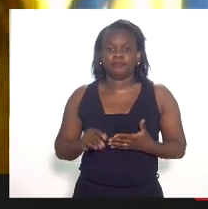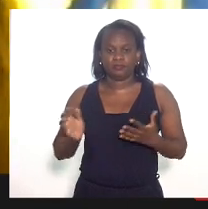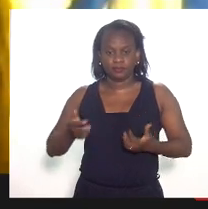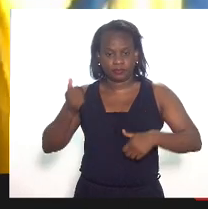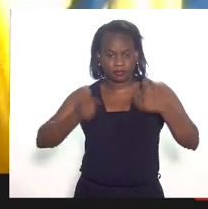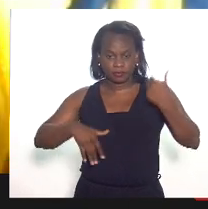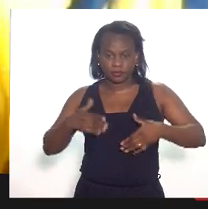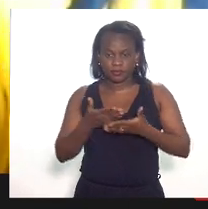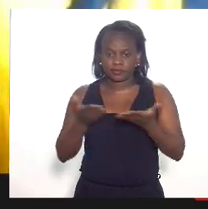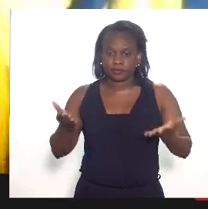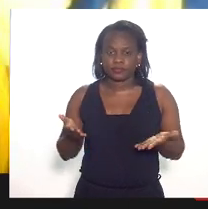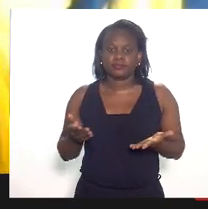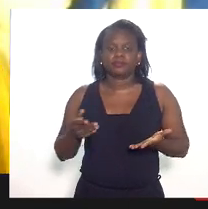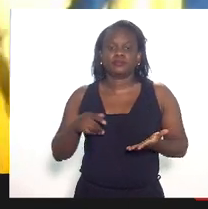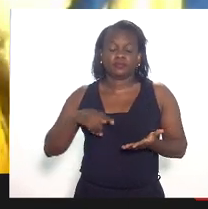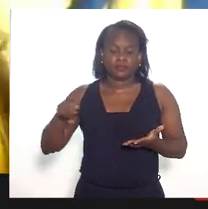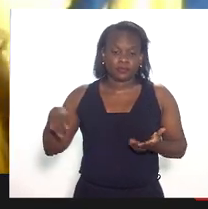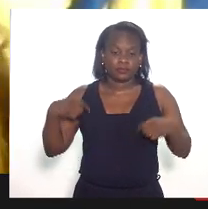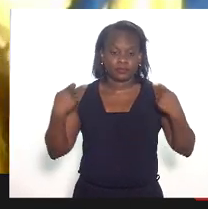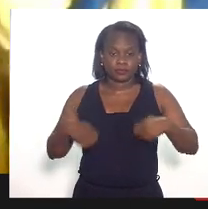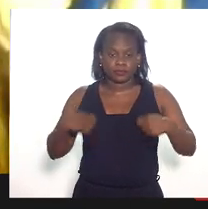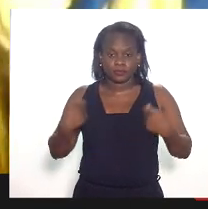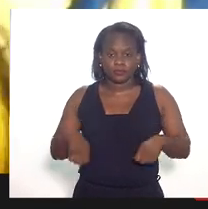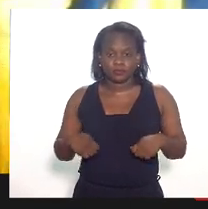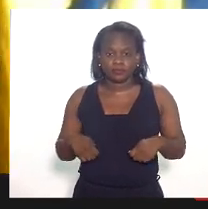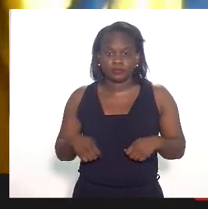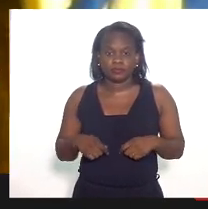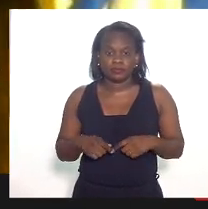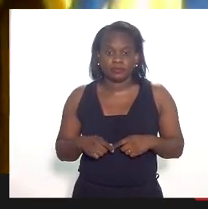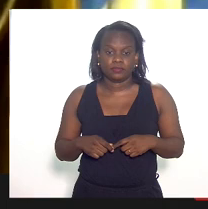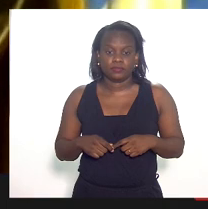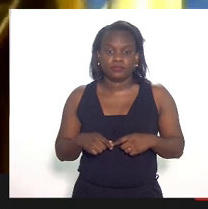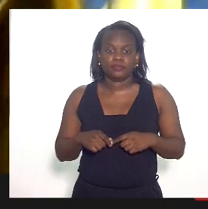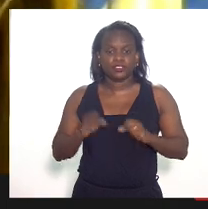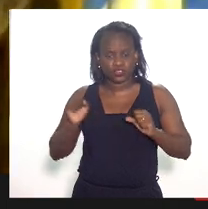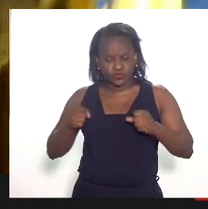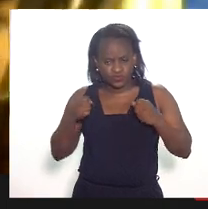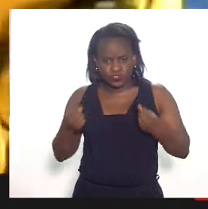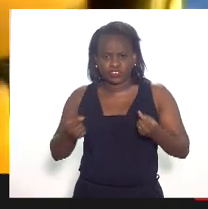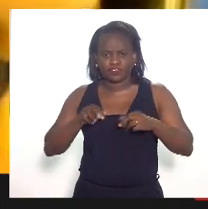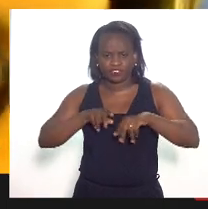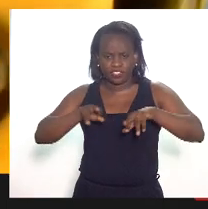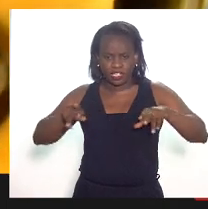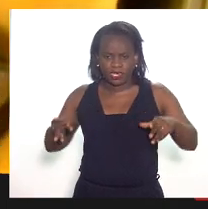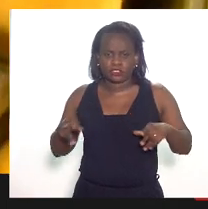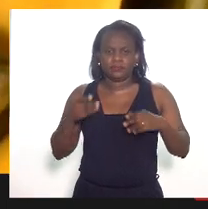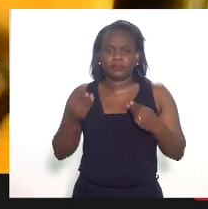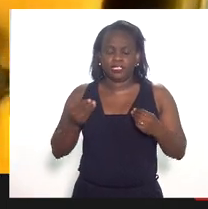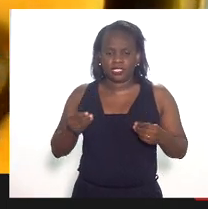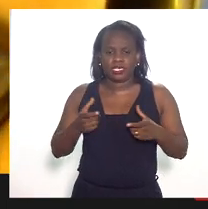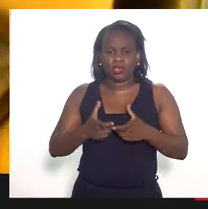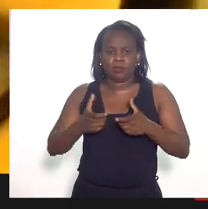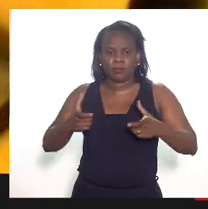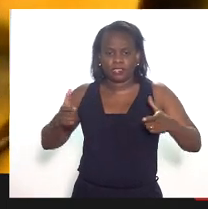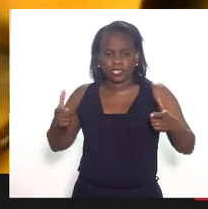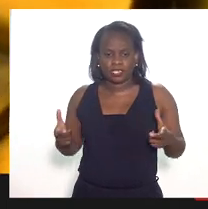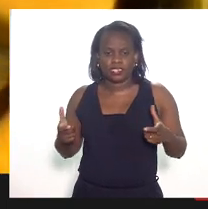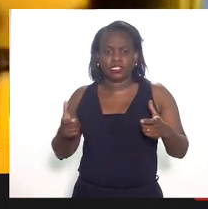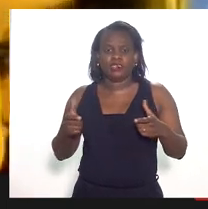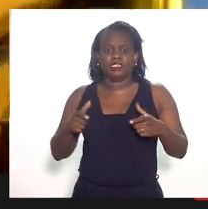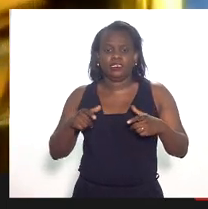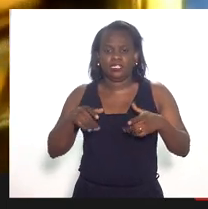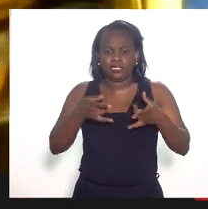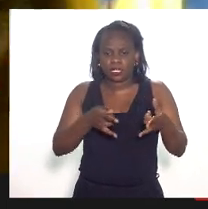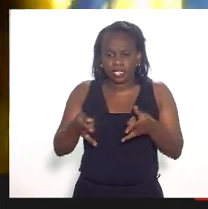por vocês, que a gente tem evitado aí inúmeros esforços no sentido de ampliar